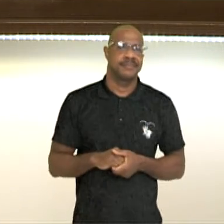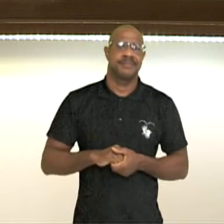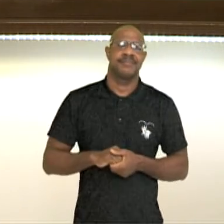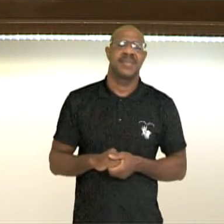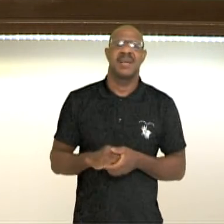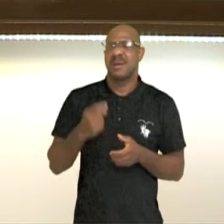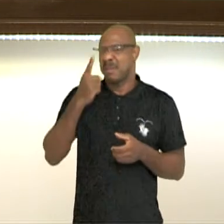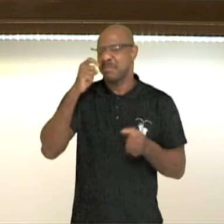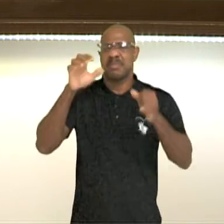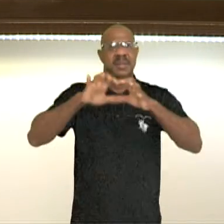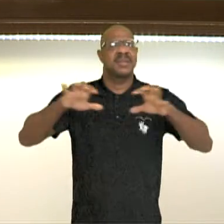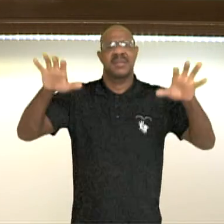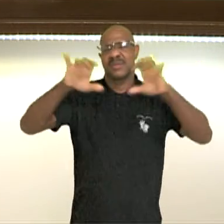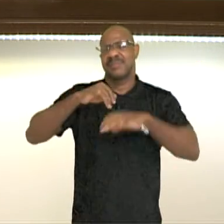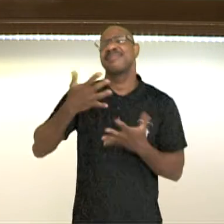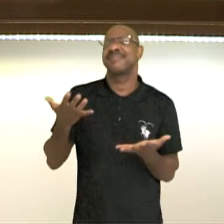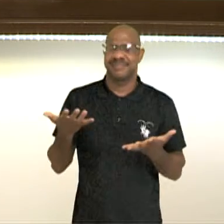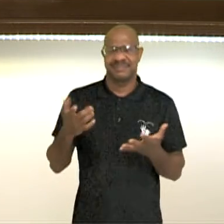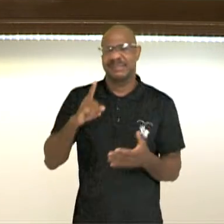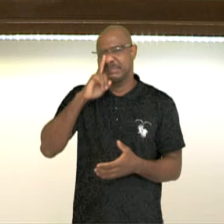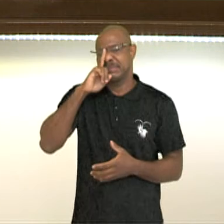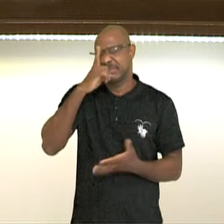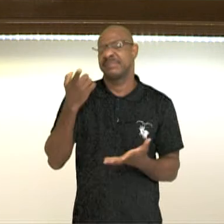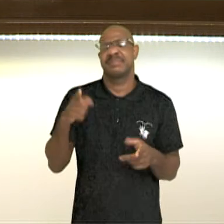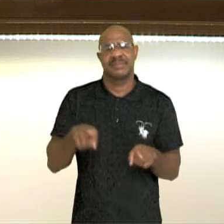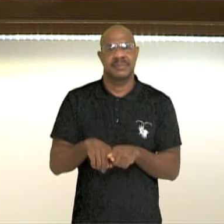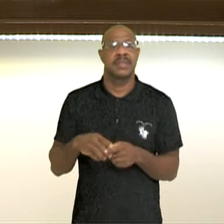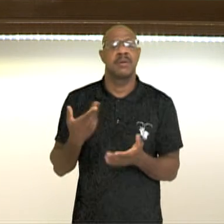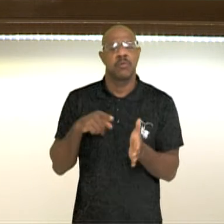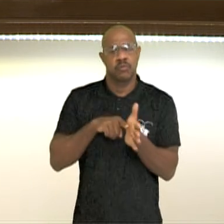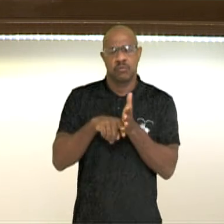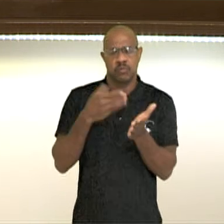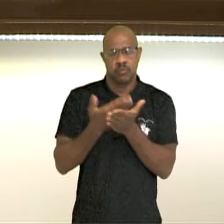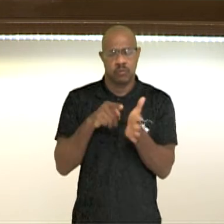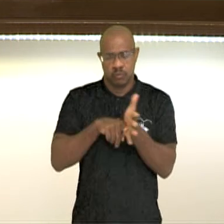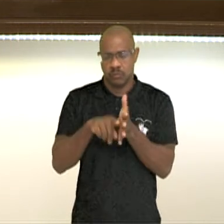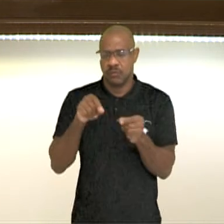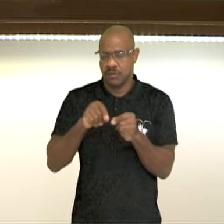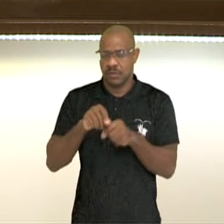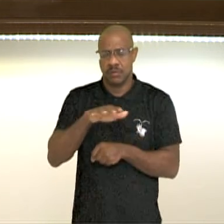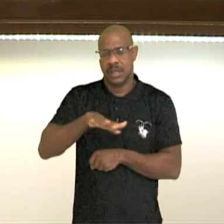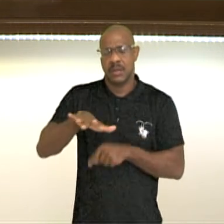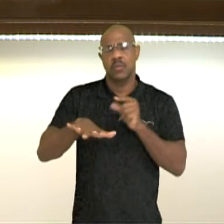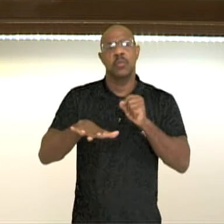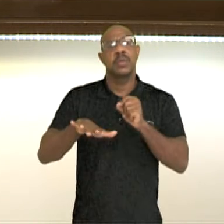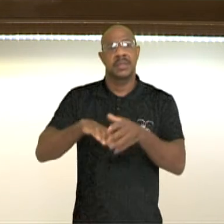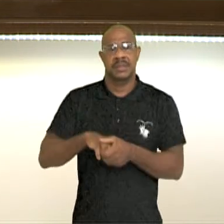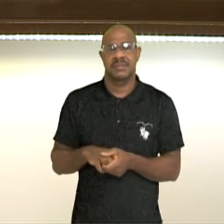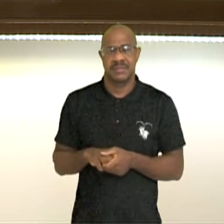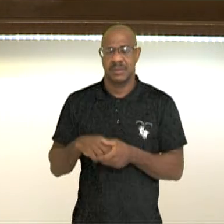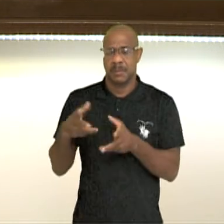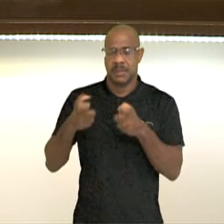afetando. Vários estudos já estão sendo feitos nessa área e eles estão percebendo que os